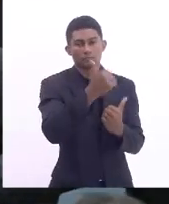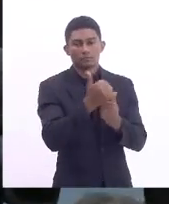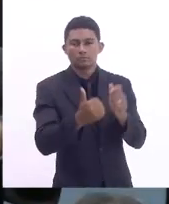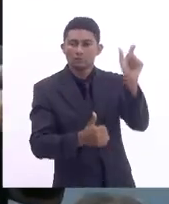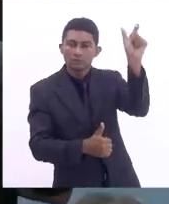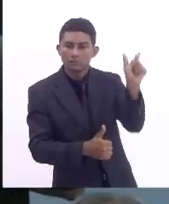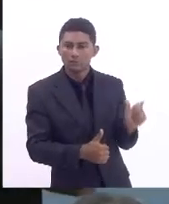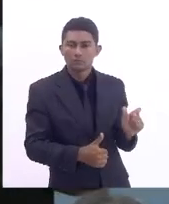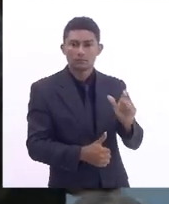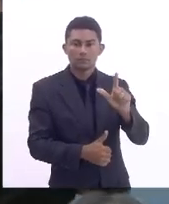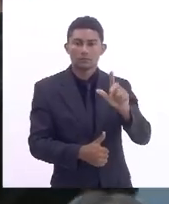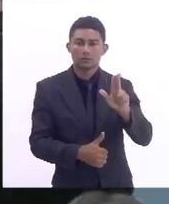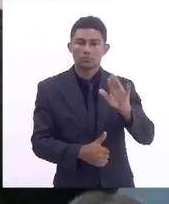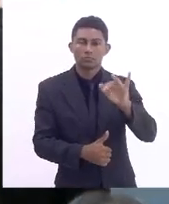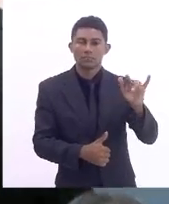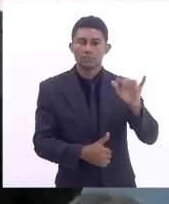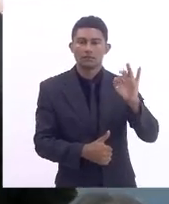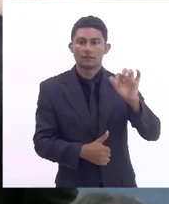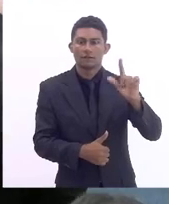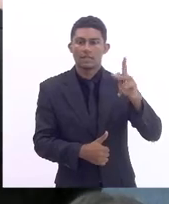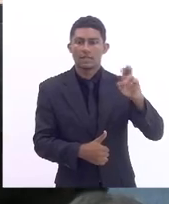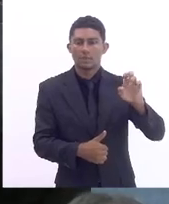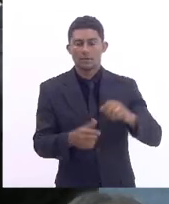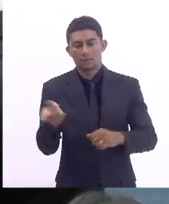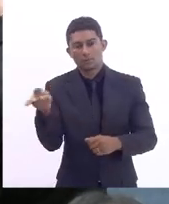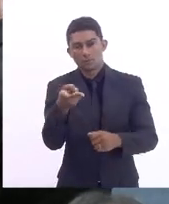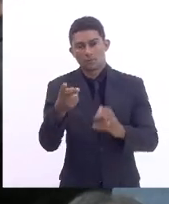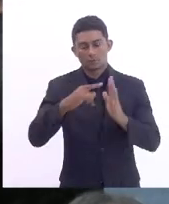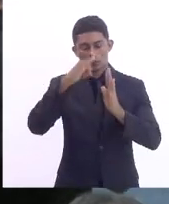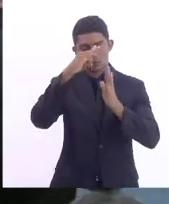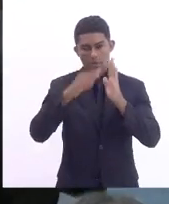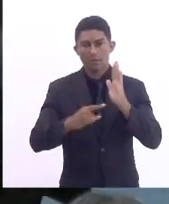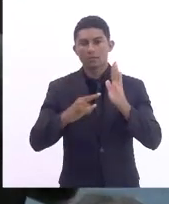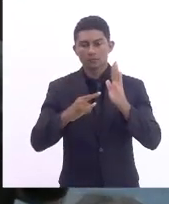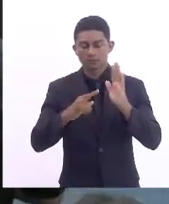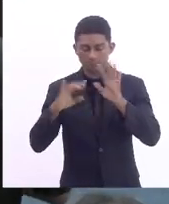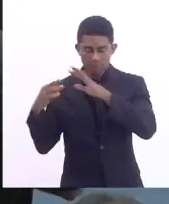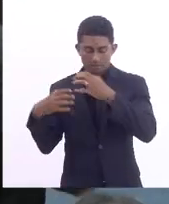Felipe da Silva dos Santos para receber o termo de posse e